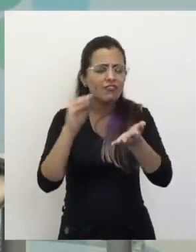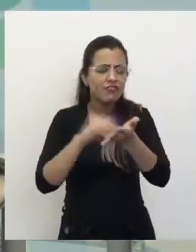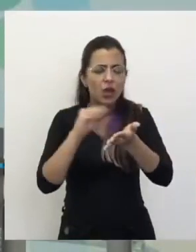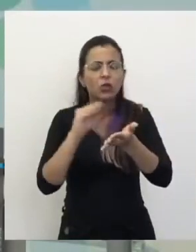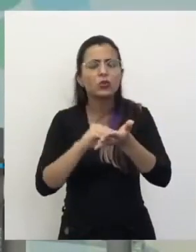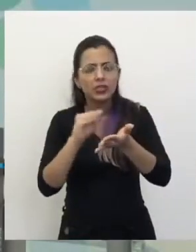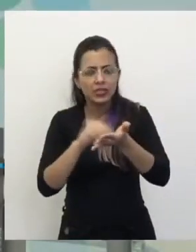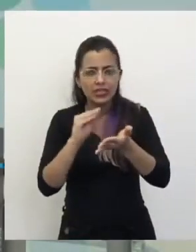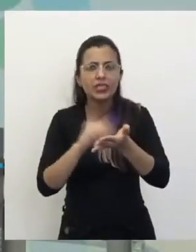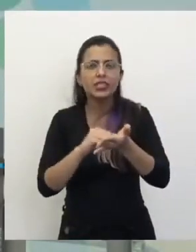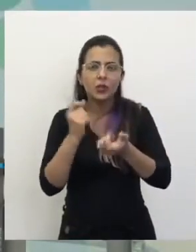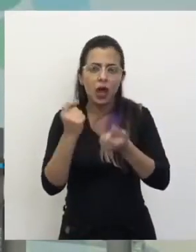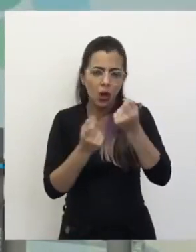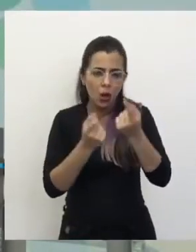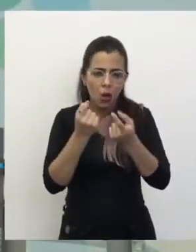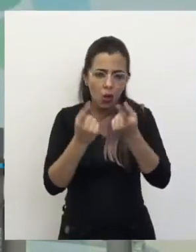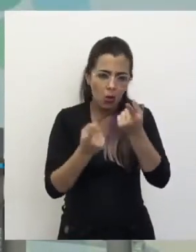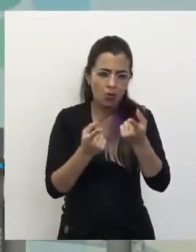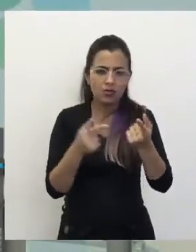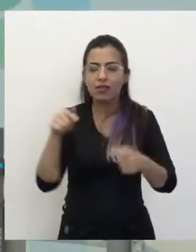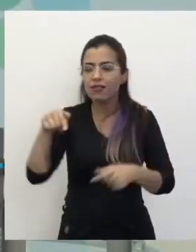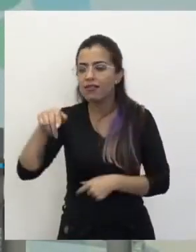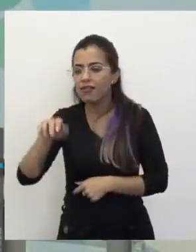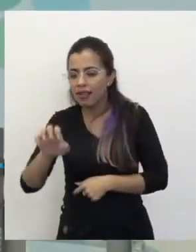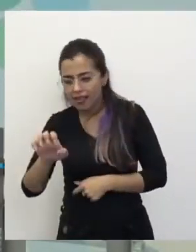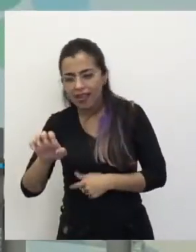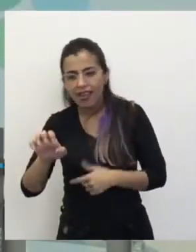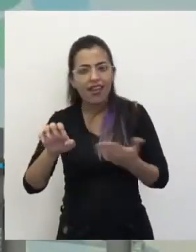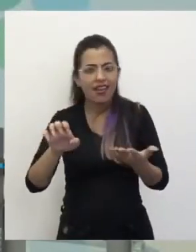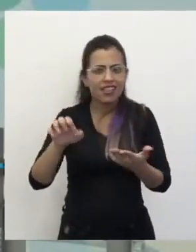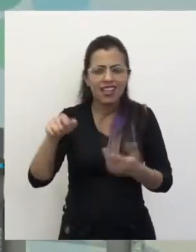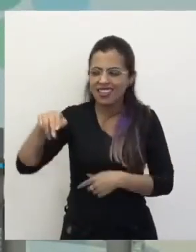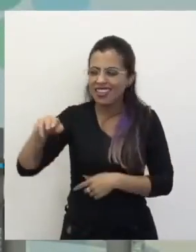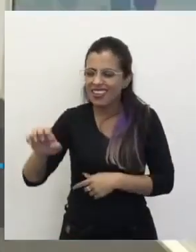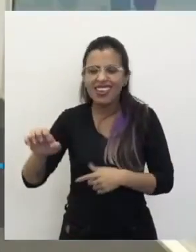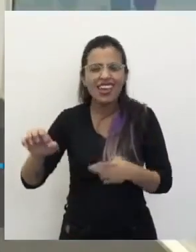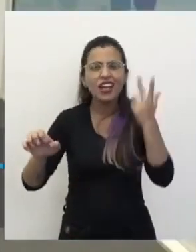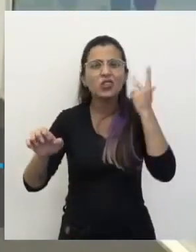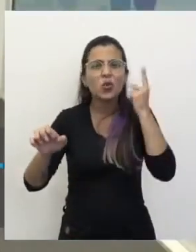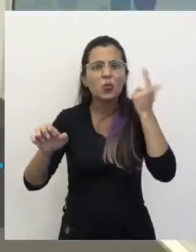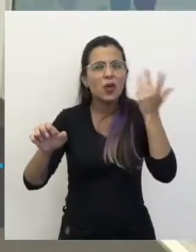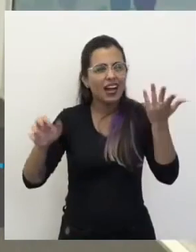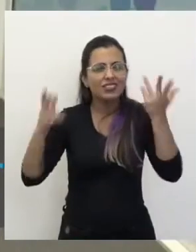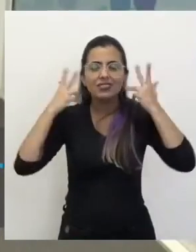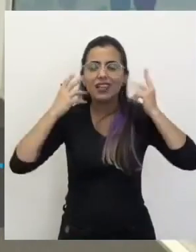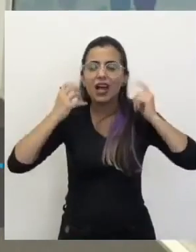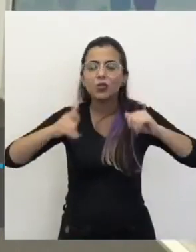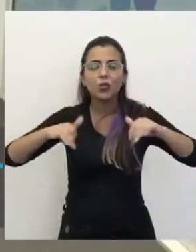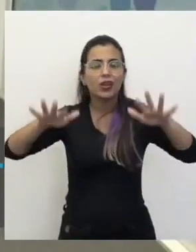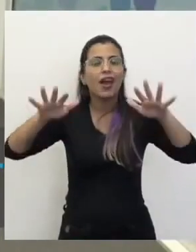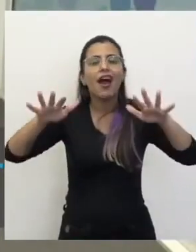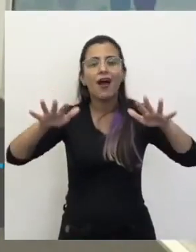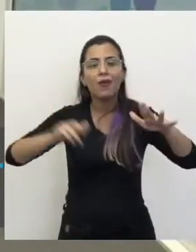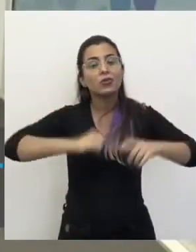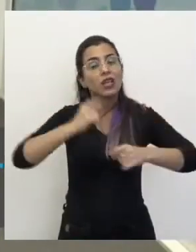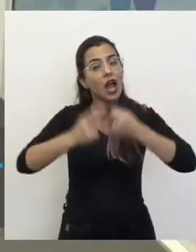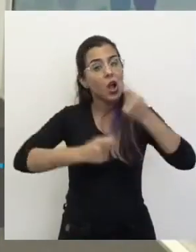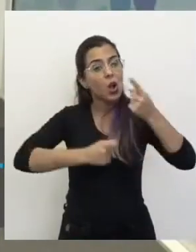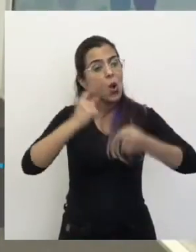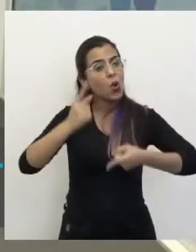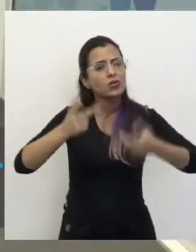essas preposições, esse que vem então tão naturalmente, não é? Sim, verdade. Vem muito, alguns vêm